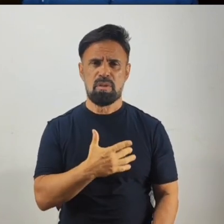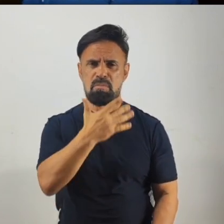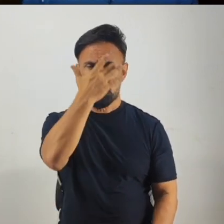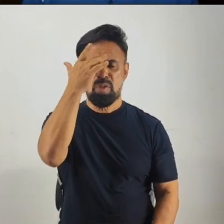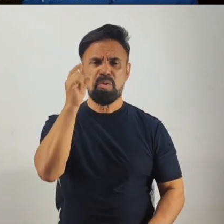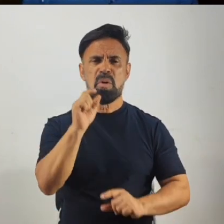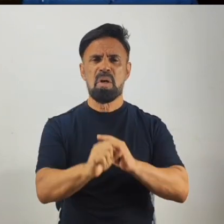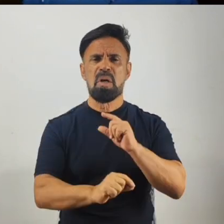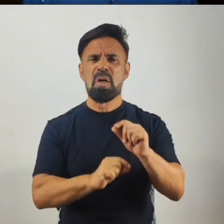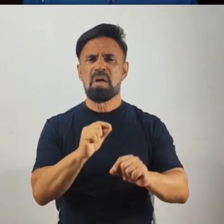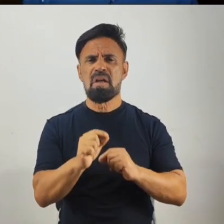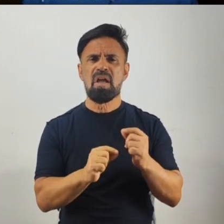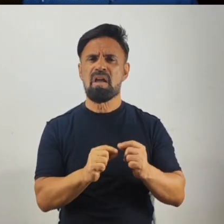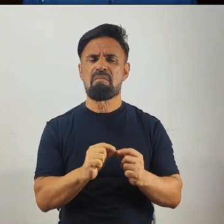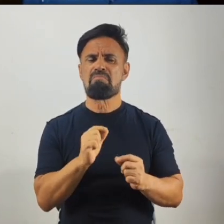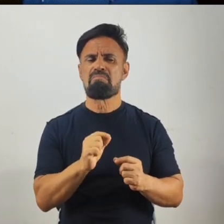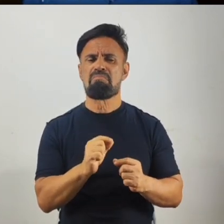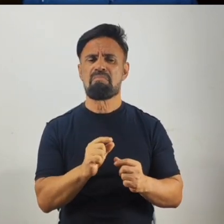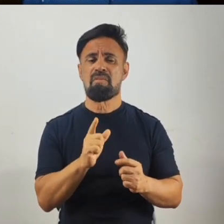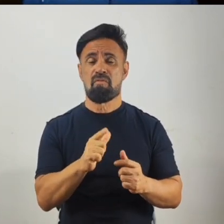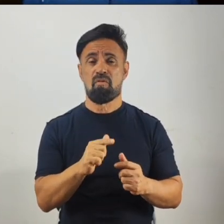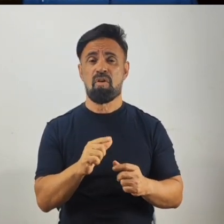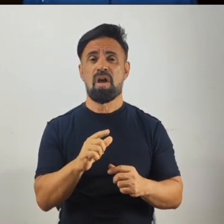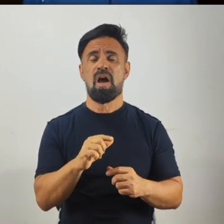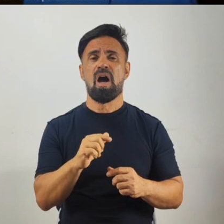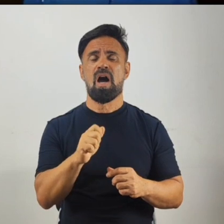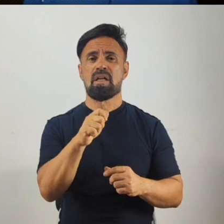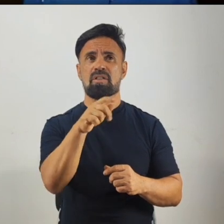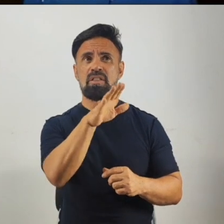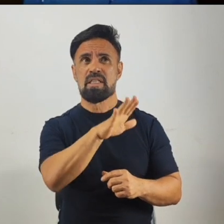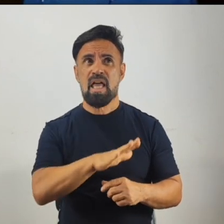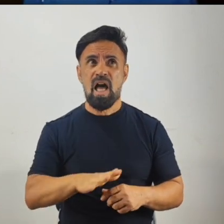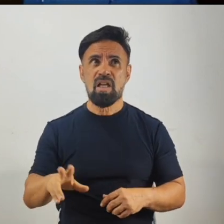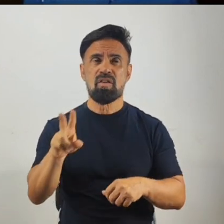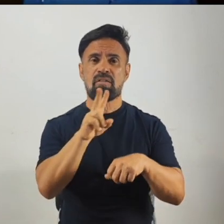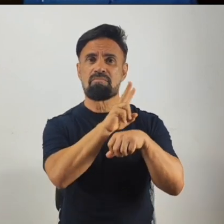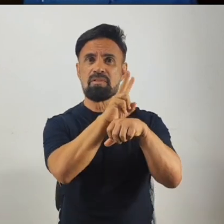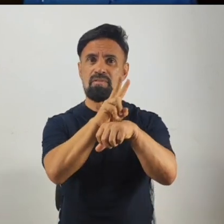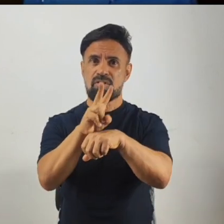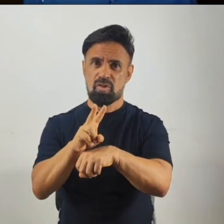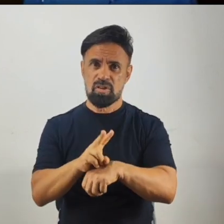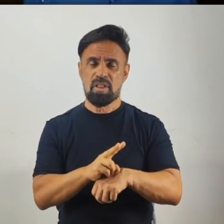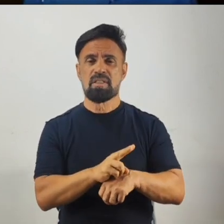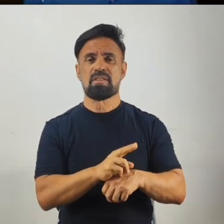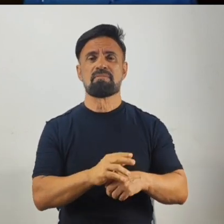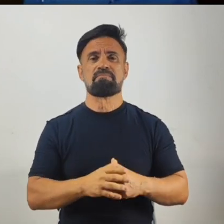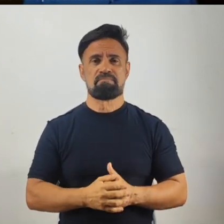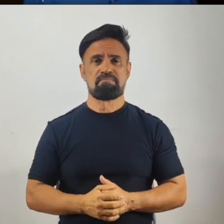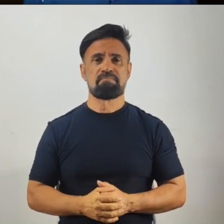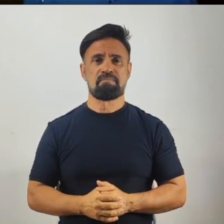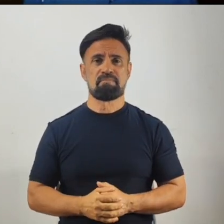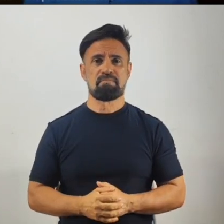Quem determinou essas boas práticas em saúde foi a Agência Nacional de Vigilância Sanitária.